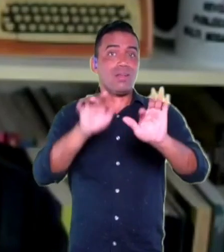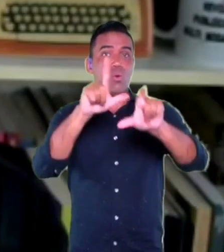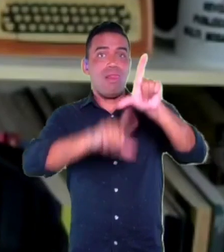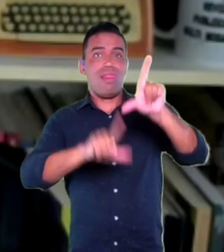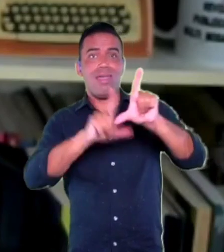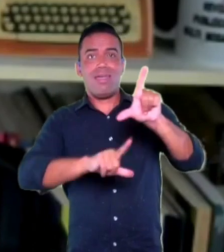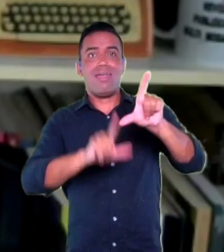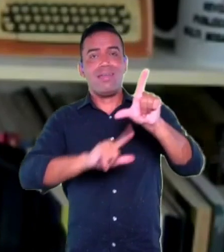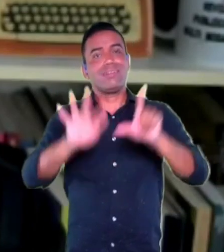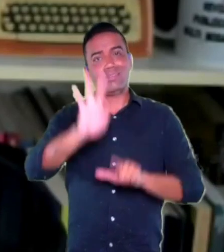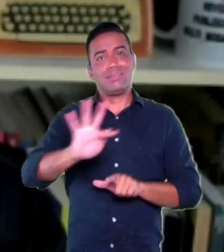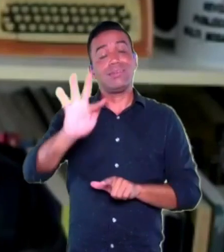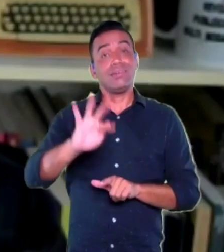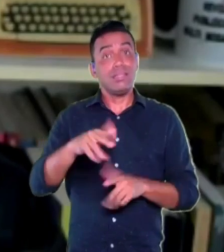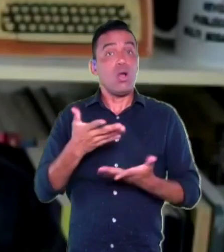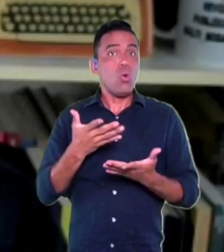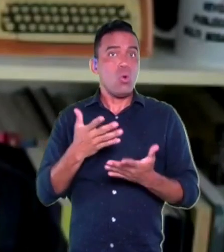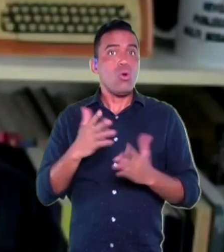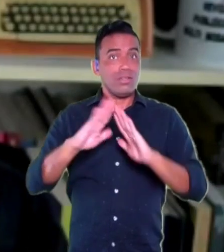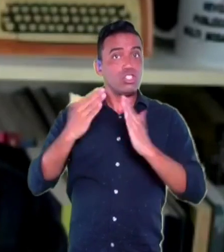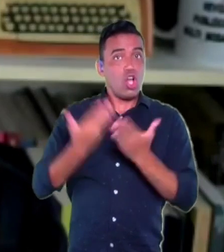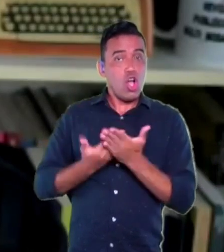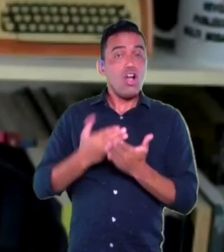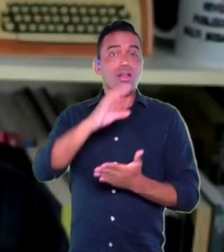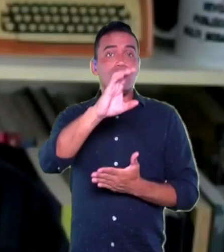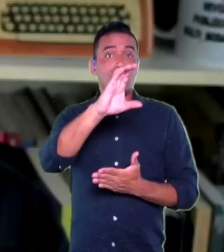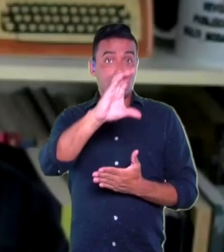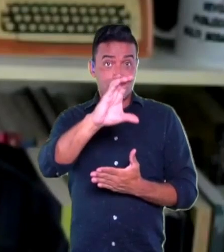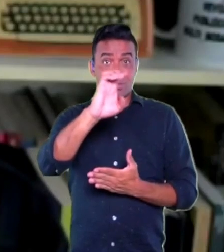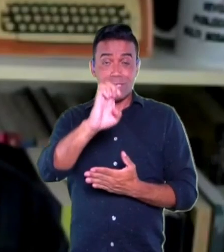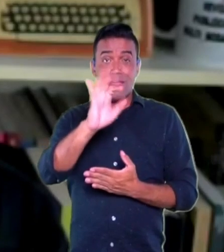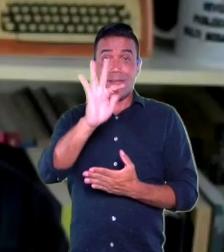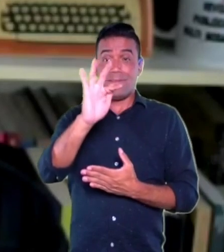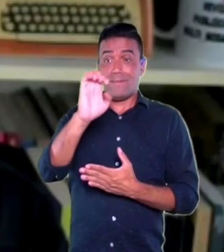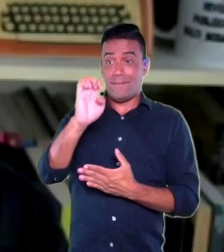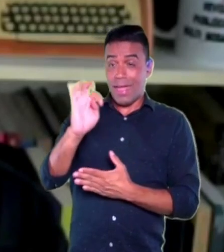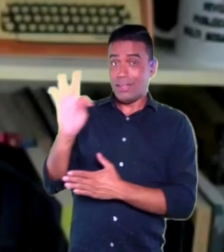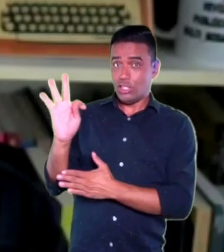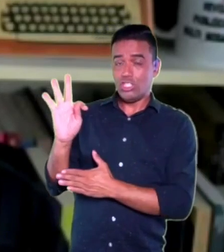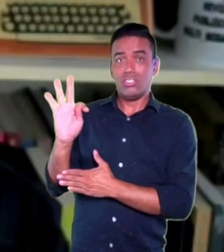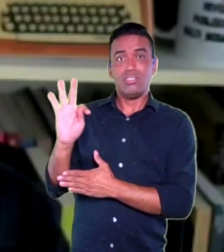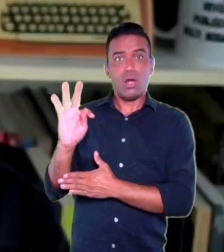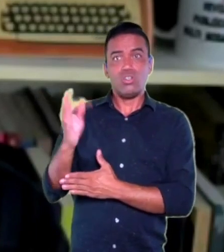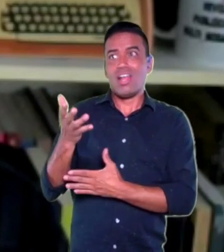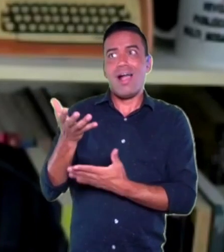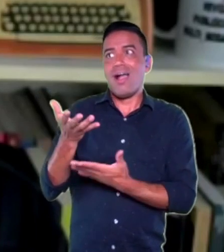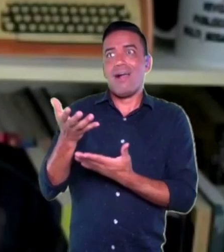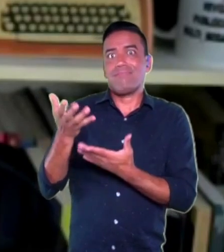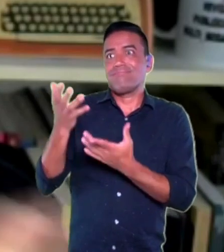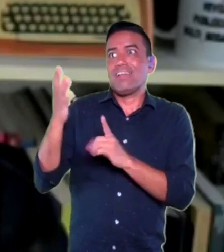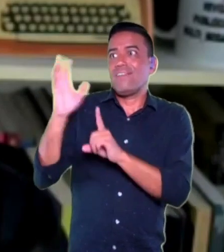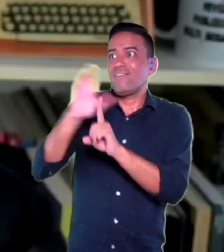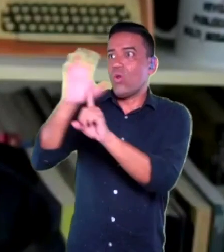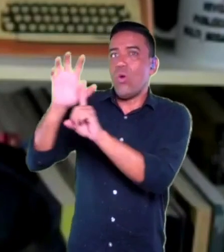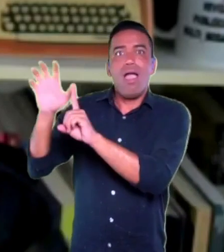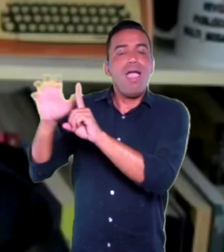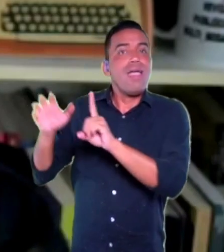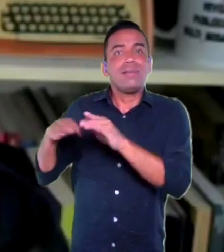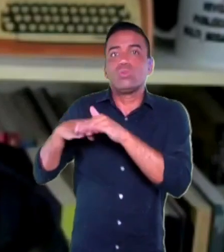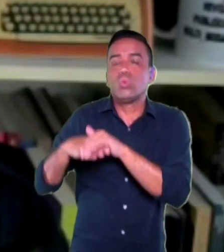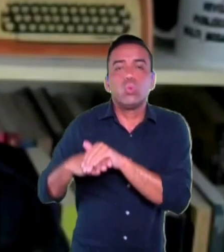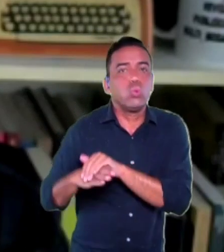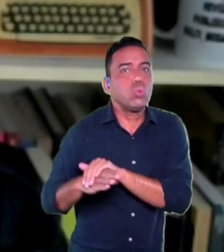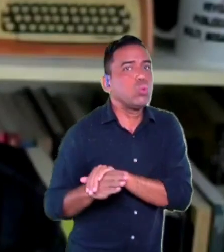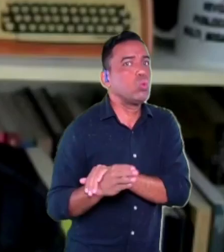por isso, né? Porque é uma escola que tem essa vocação, né? Desde o começo, desde a sua fundação,